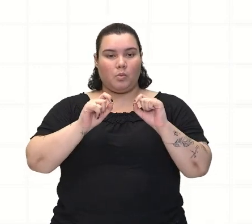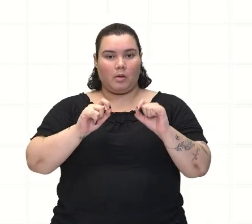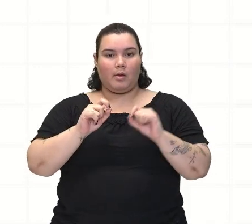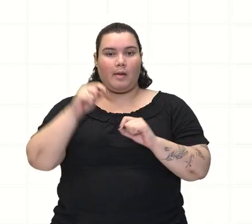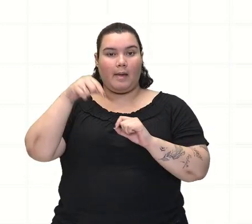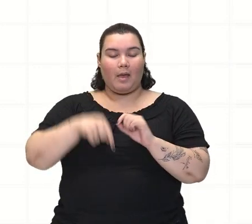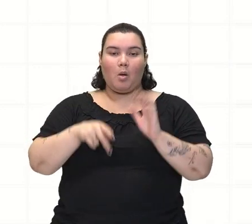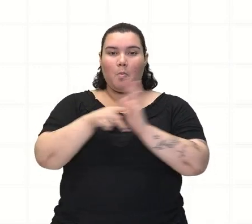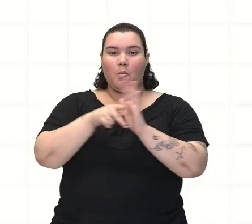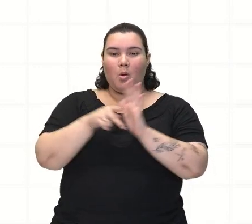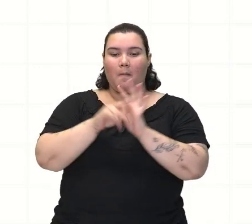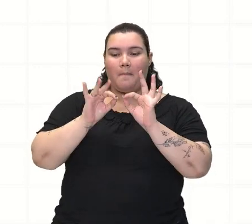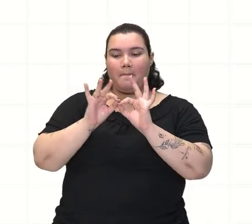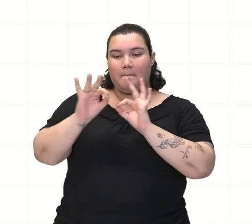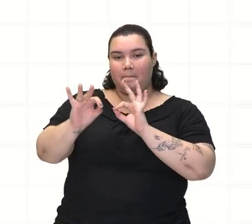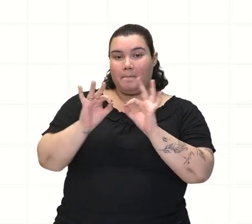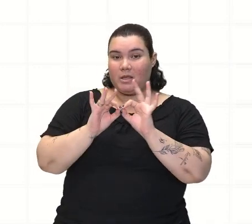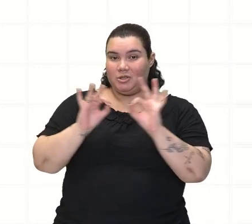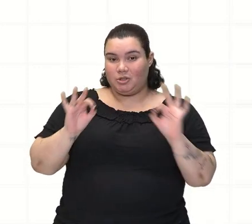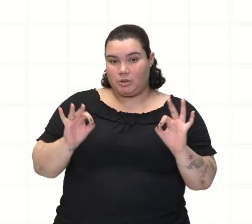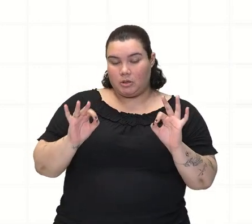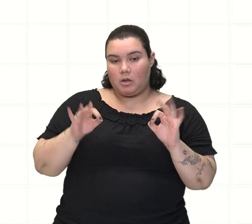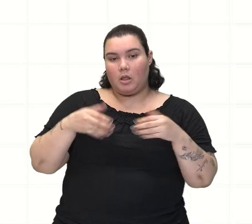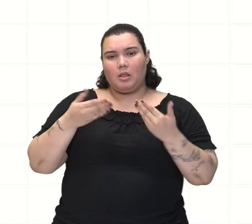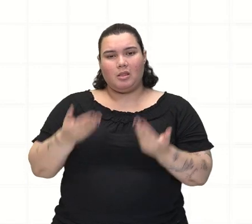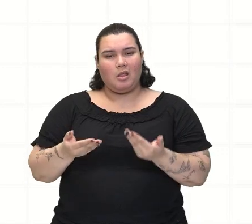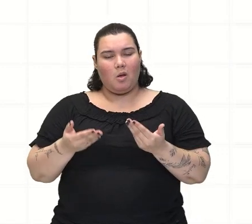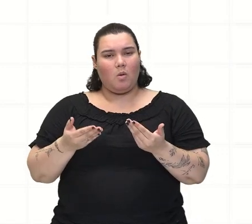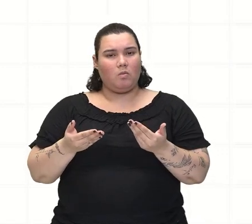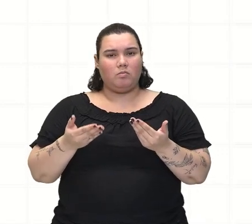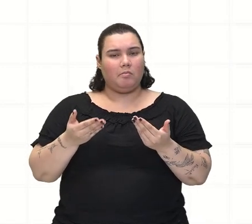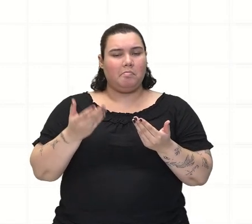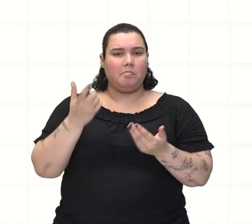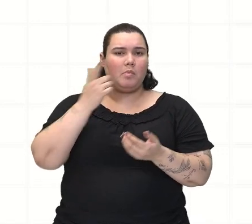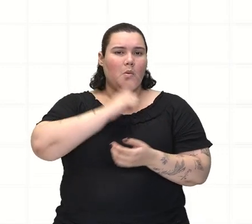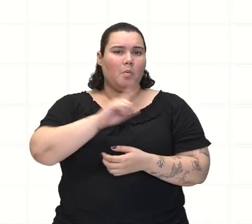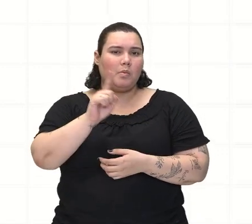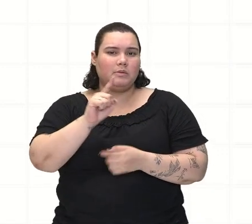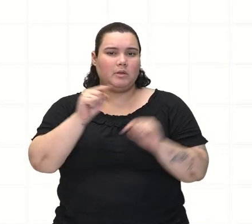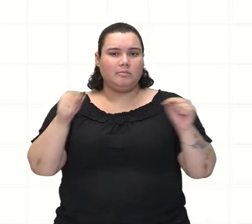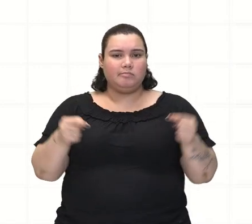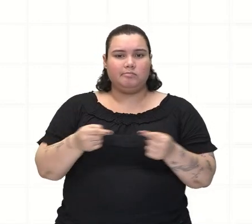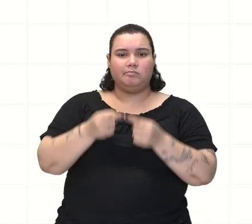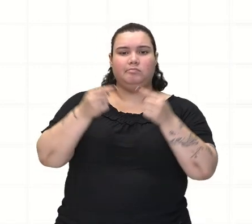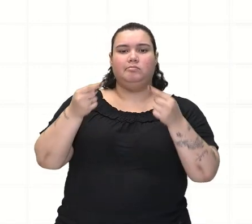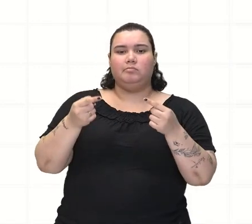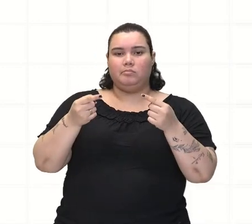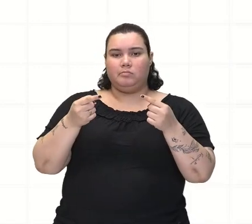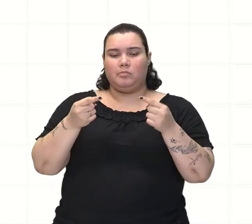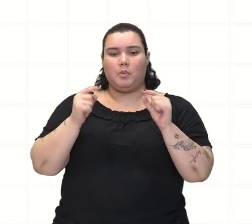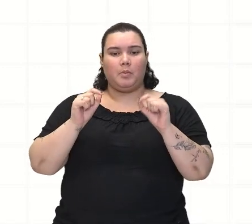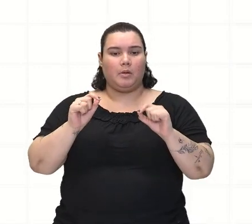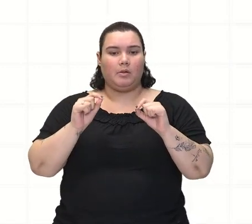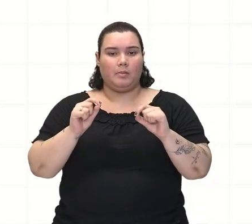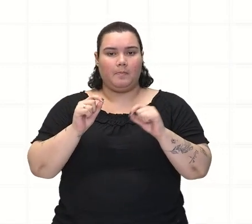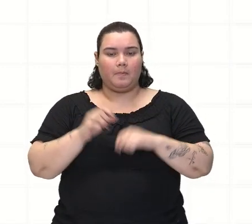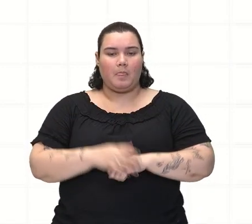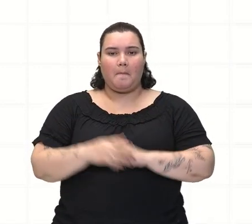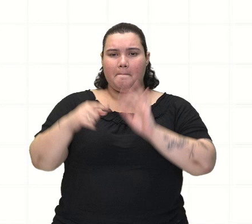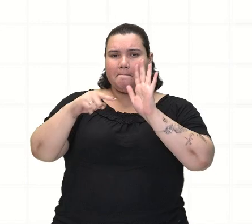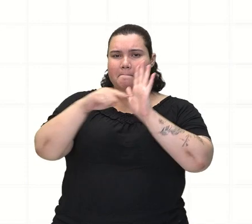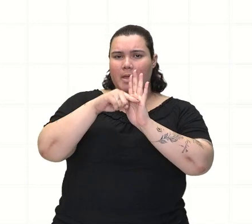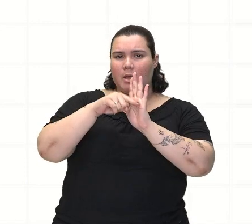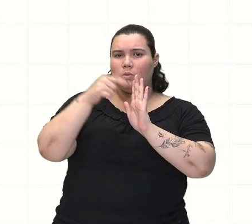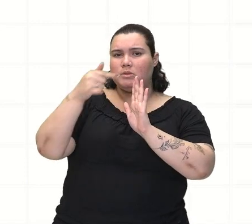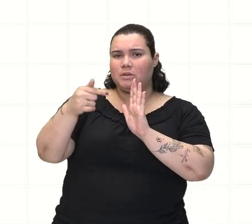com tamanho, com comprimento, não faz sentido eu ter menos 7